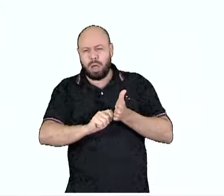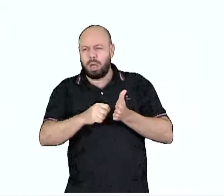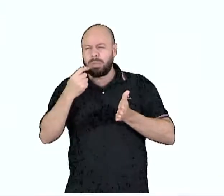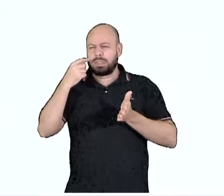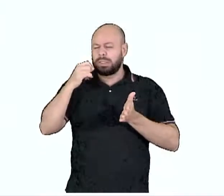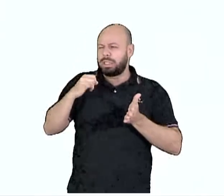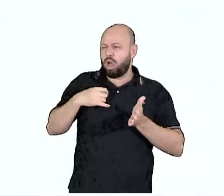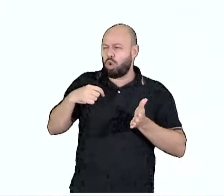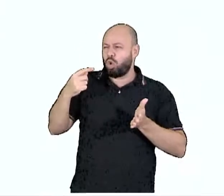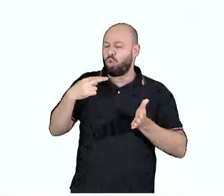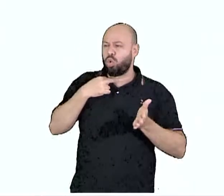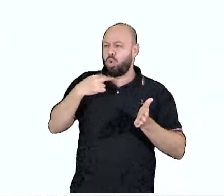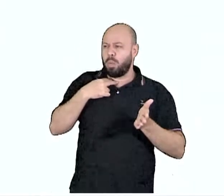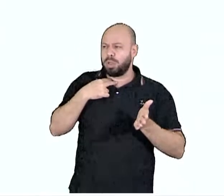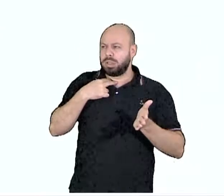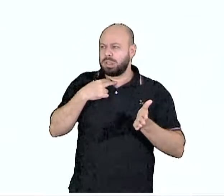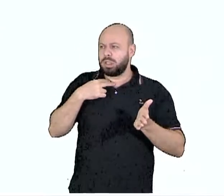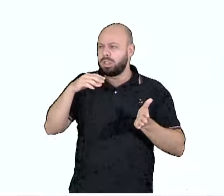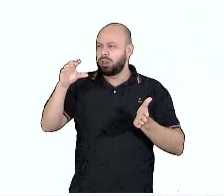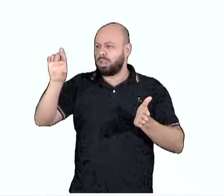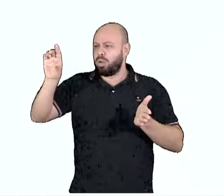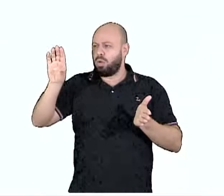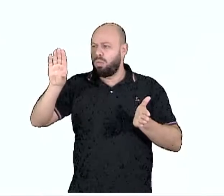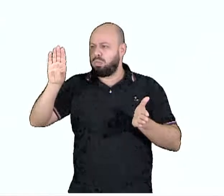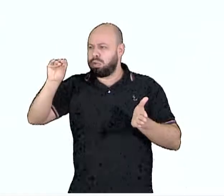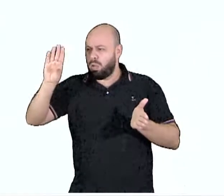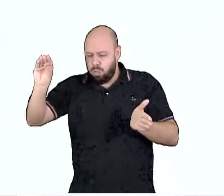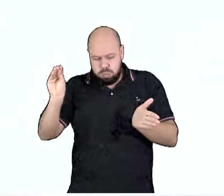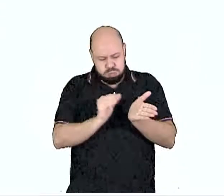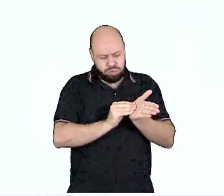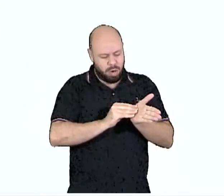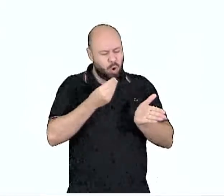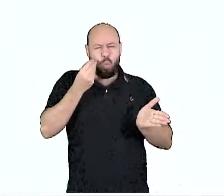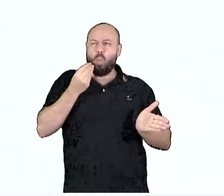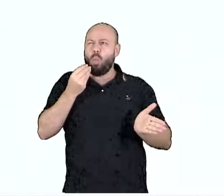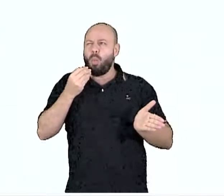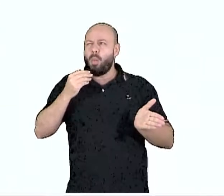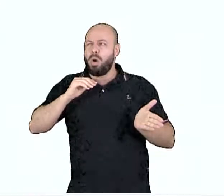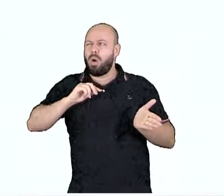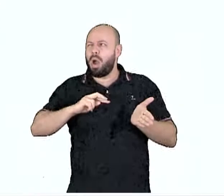não pudesse utilizar essa imagem, o que eu escreveria para representá-la?